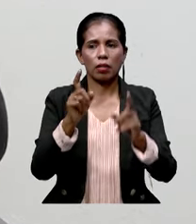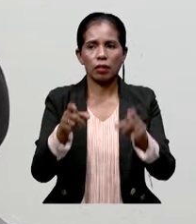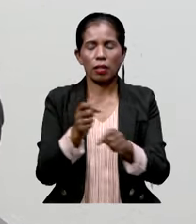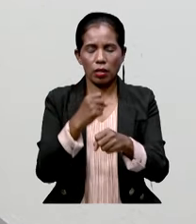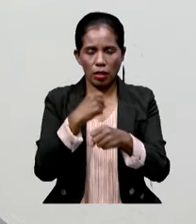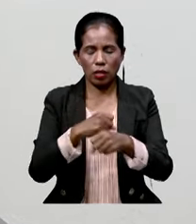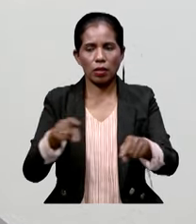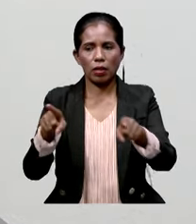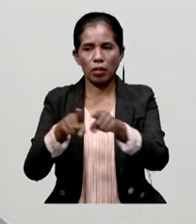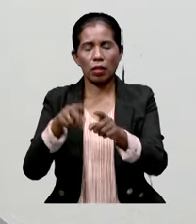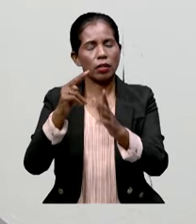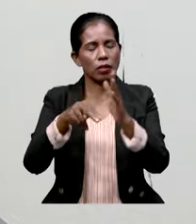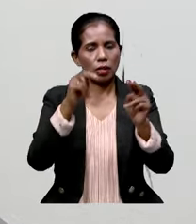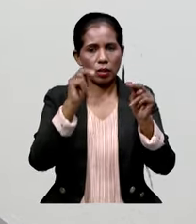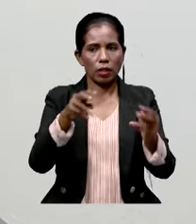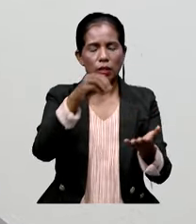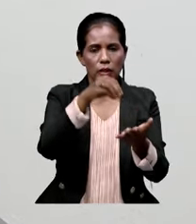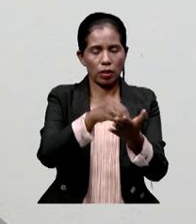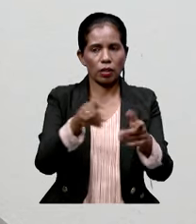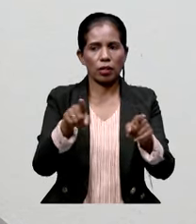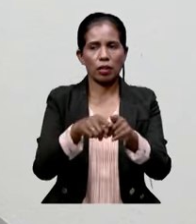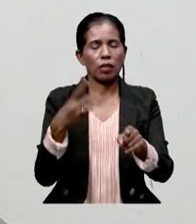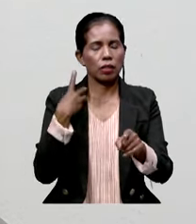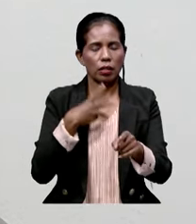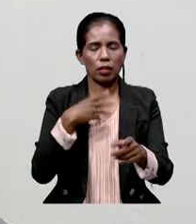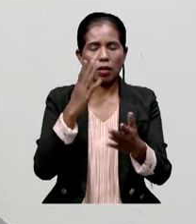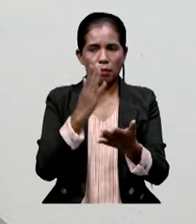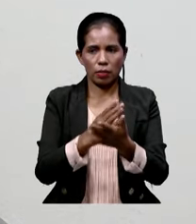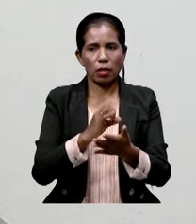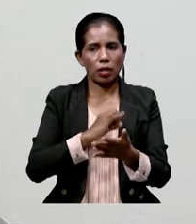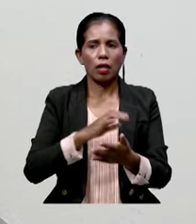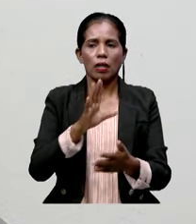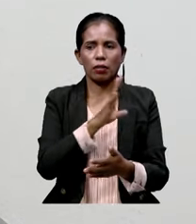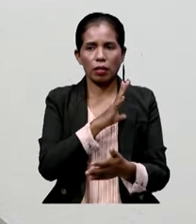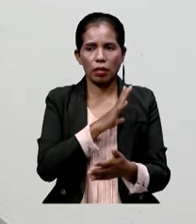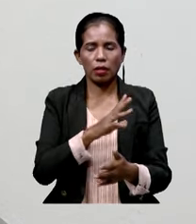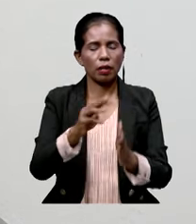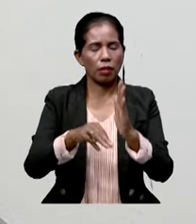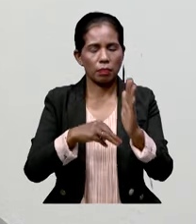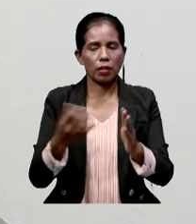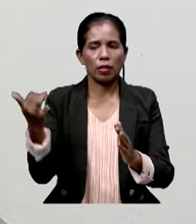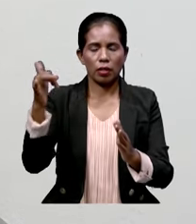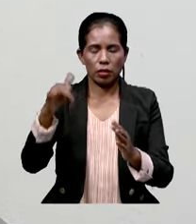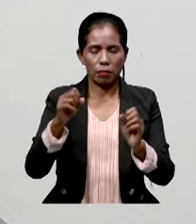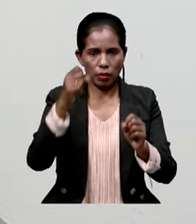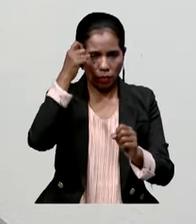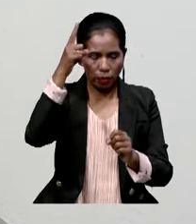hanesa ne notícia tem gansa ne ajane mos ita tem que evita e a hinga tak media na insiramos